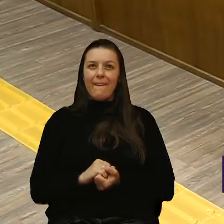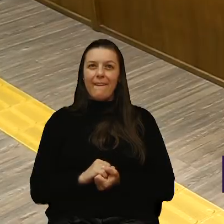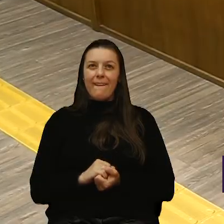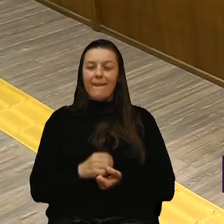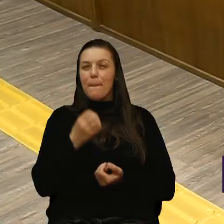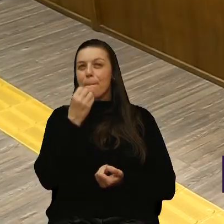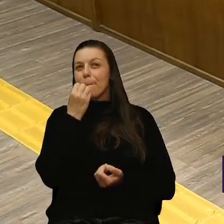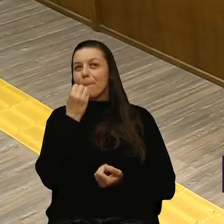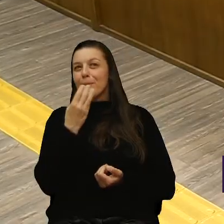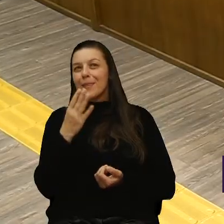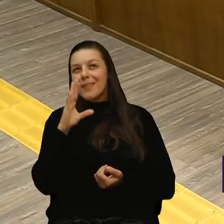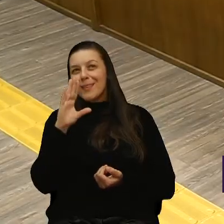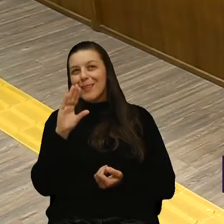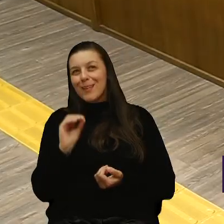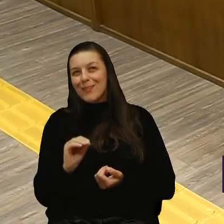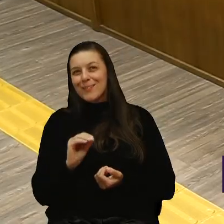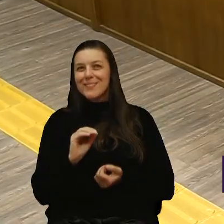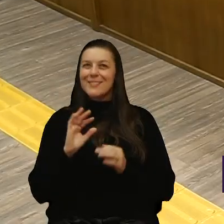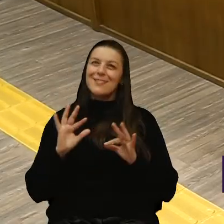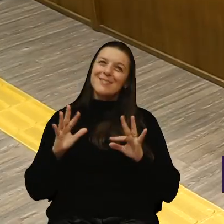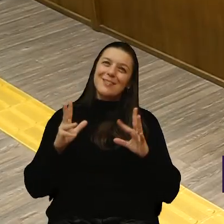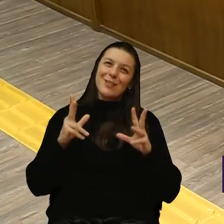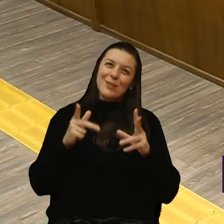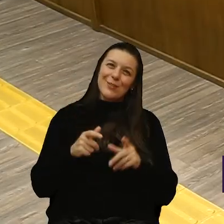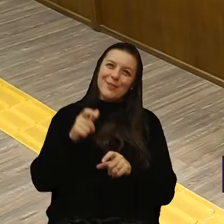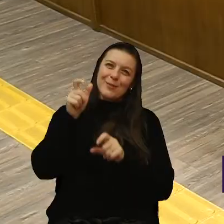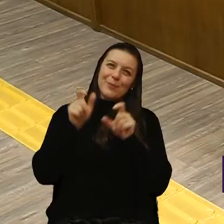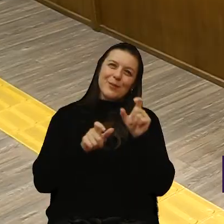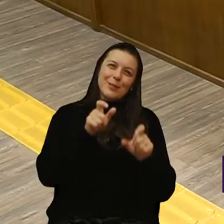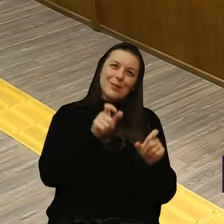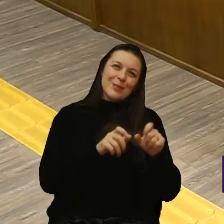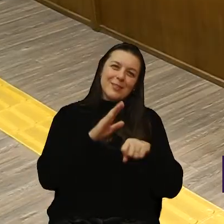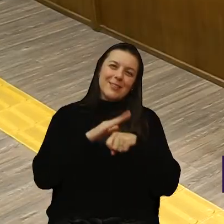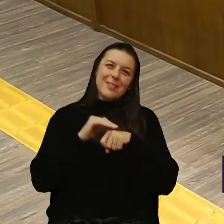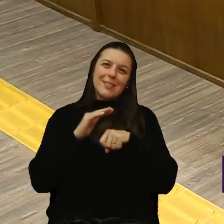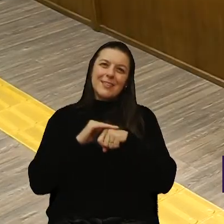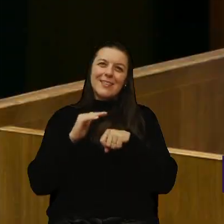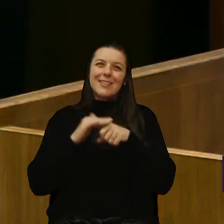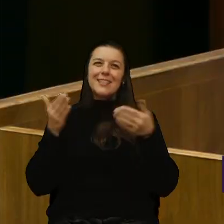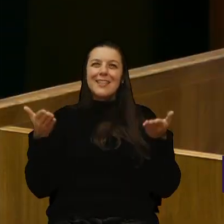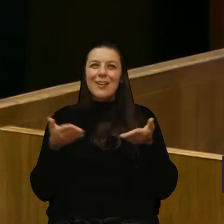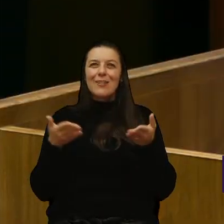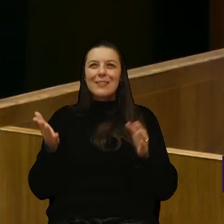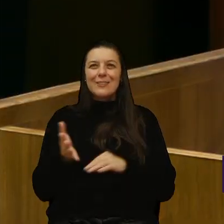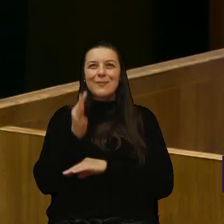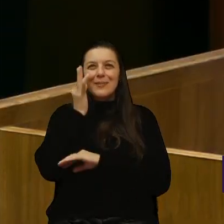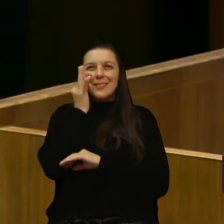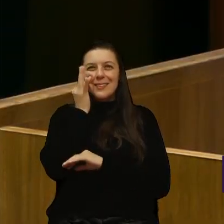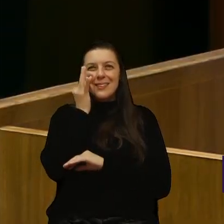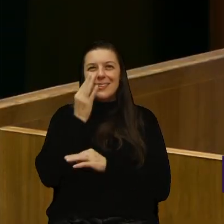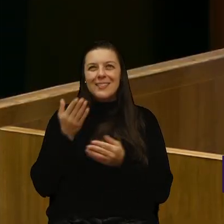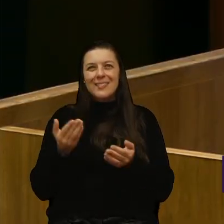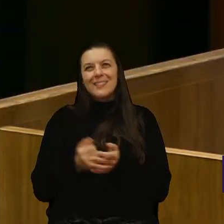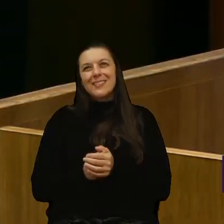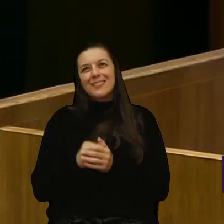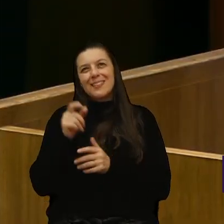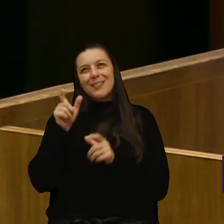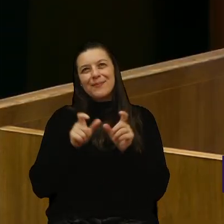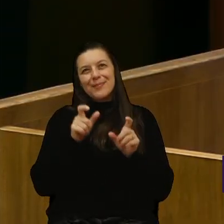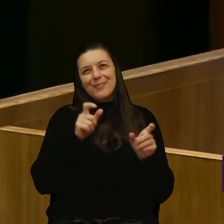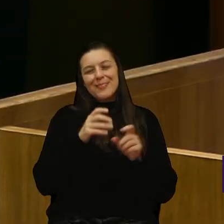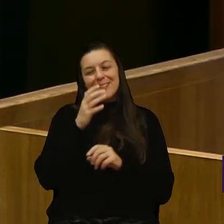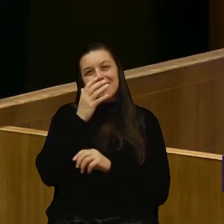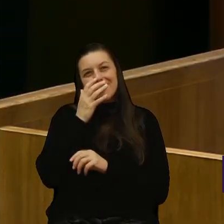Boa noite a todas as pessoas queridas que estão aqui conosco, aquelas que nos